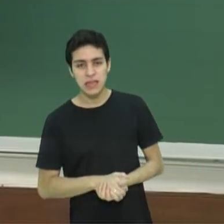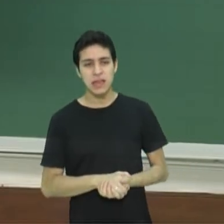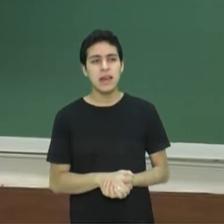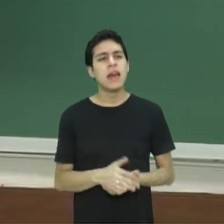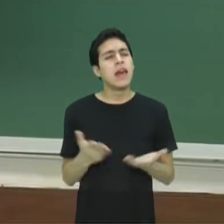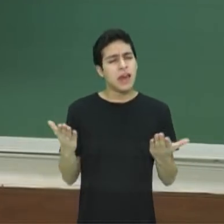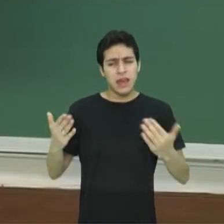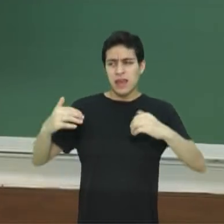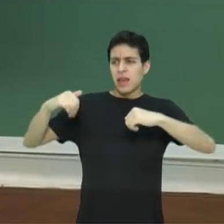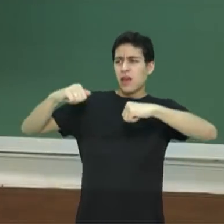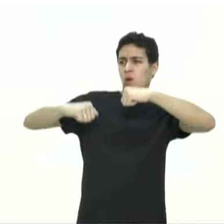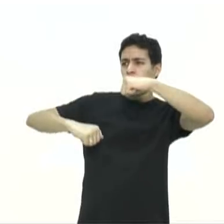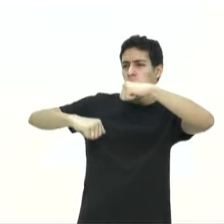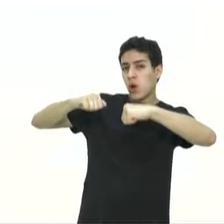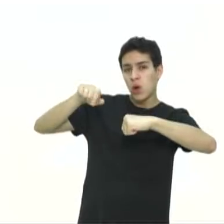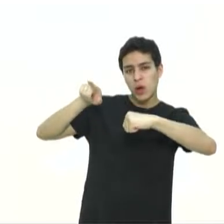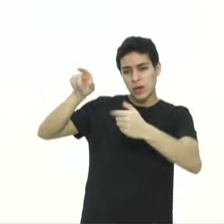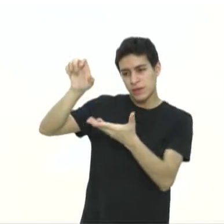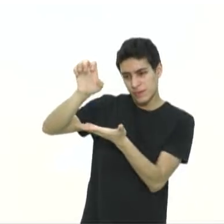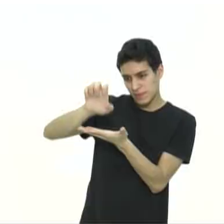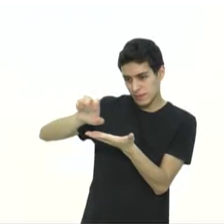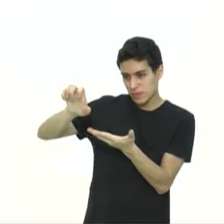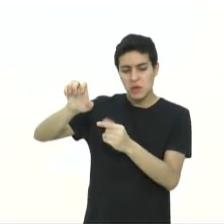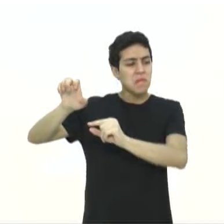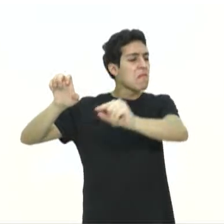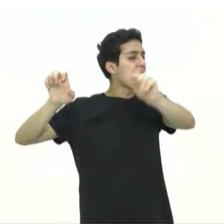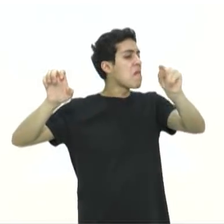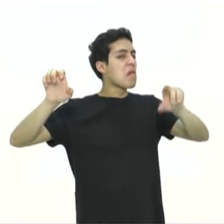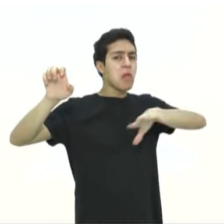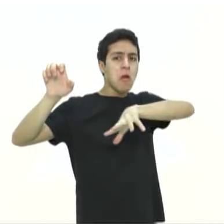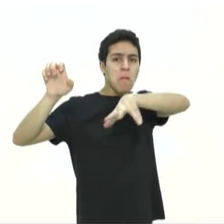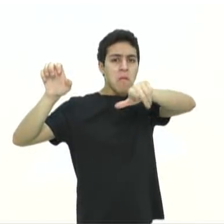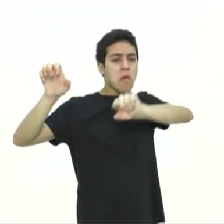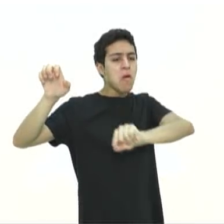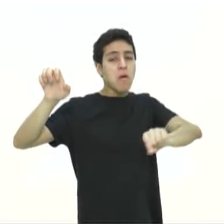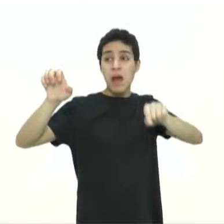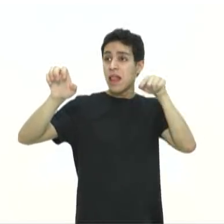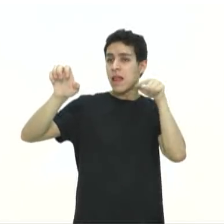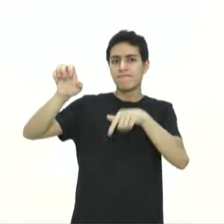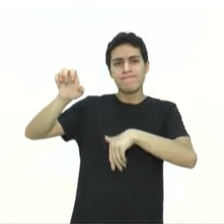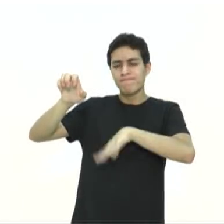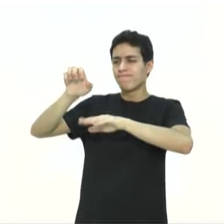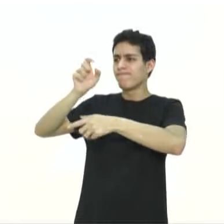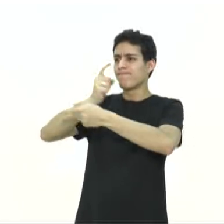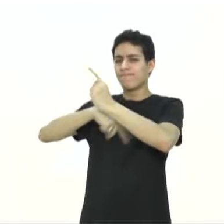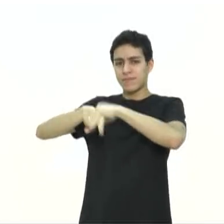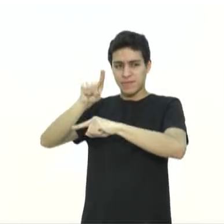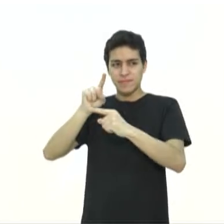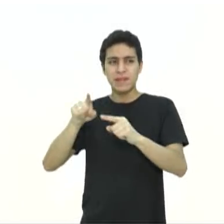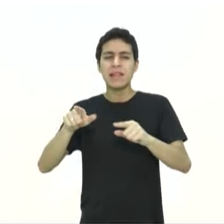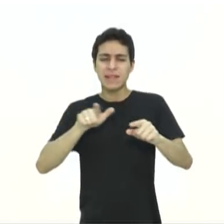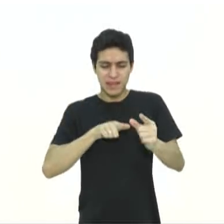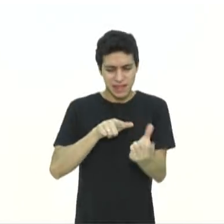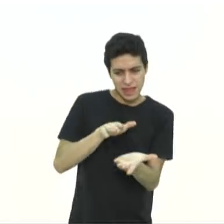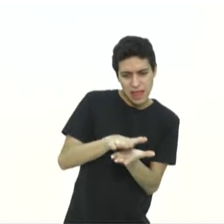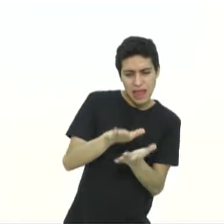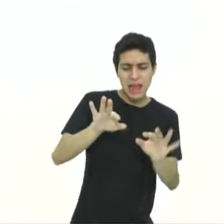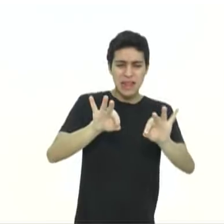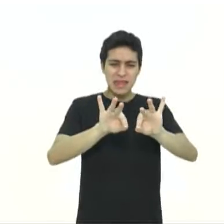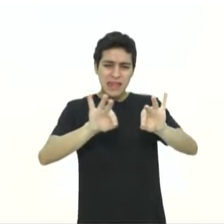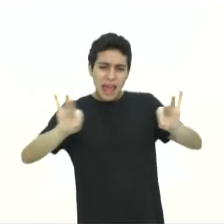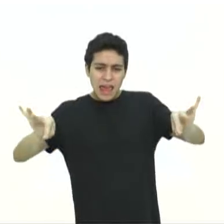A indústria na Europa, das mais desenvolvidas do planeta, né, tem vários segmentos. O têxtil, né, que remonta lá à primeira